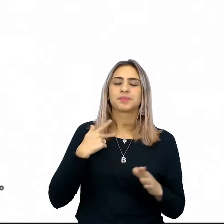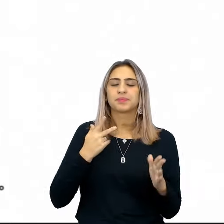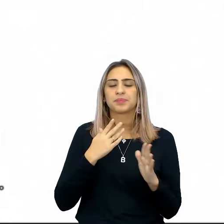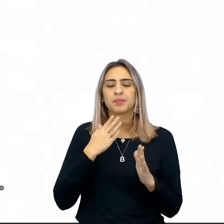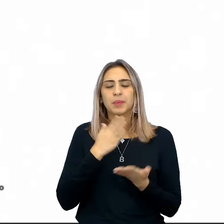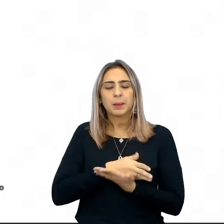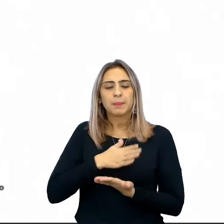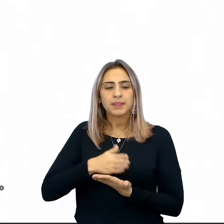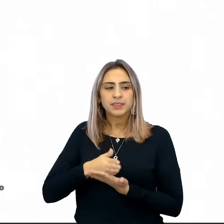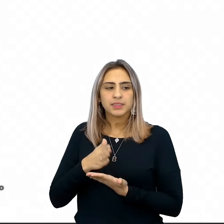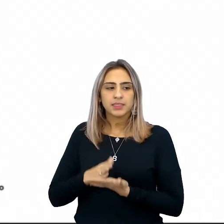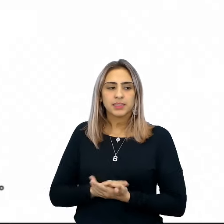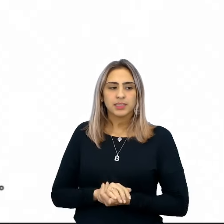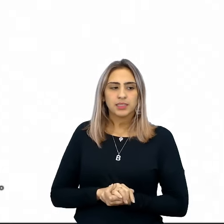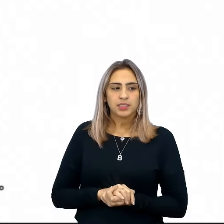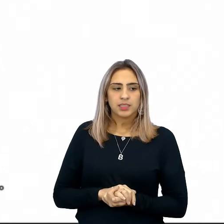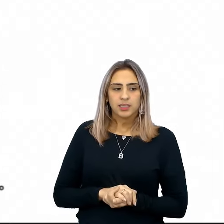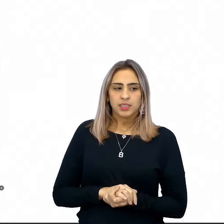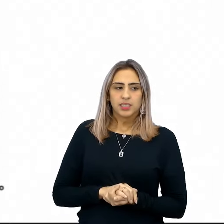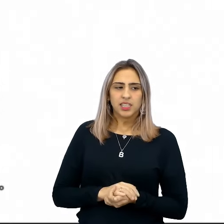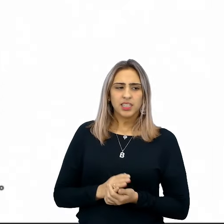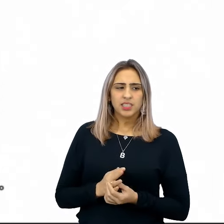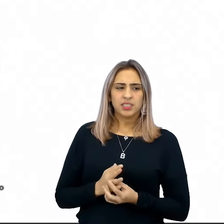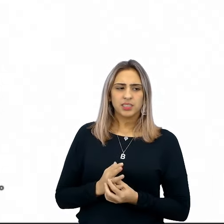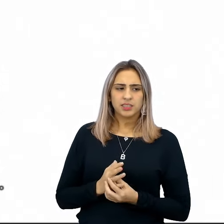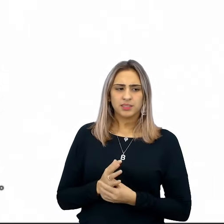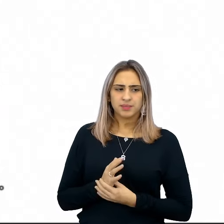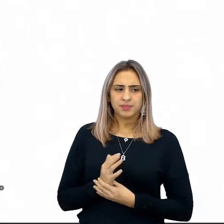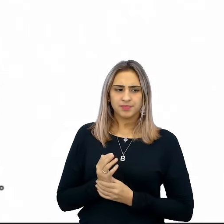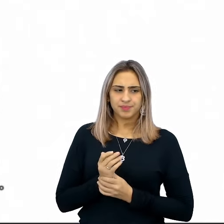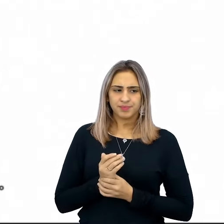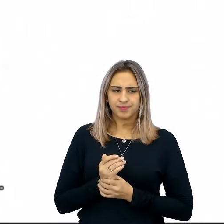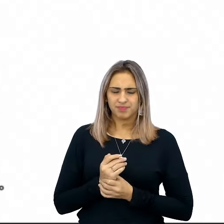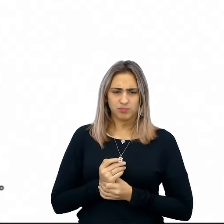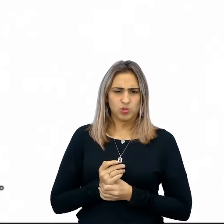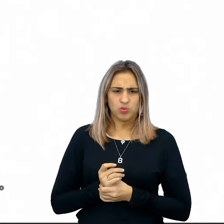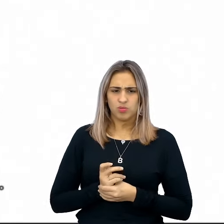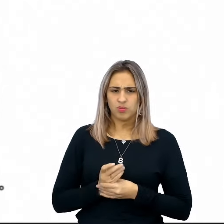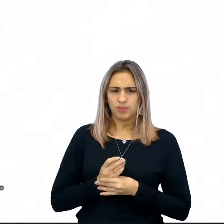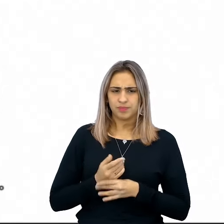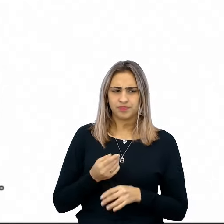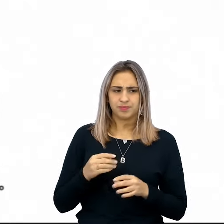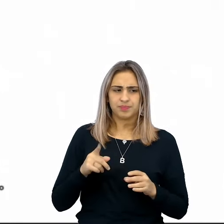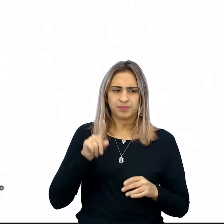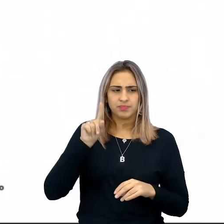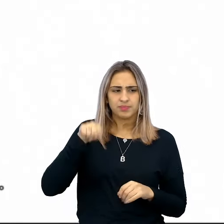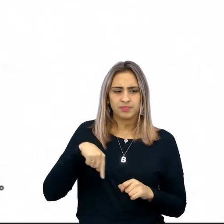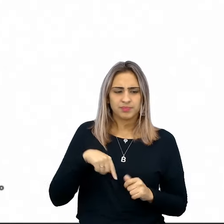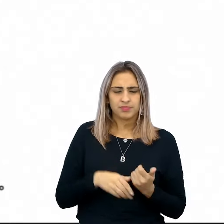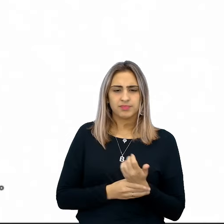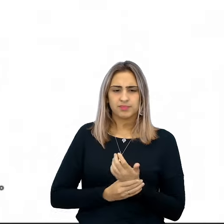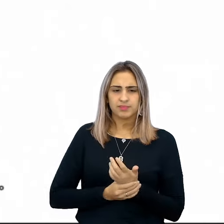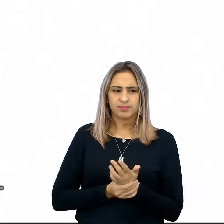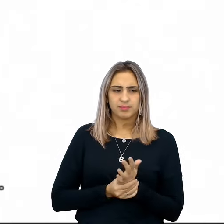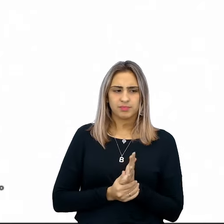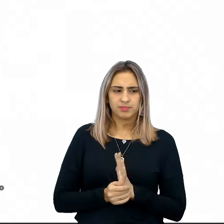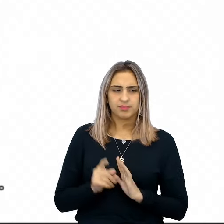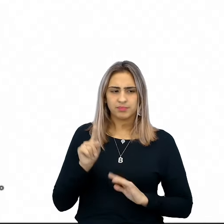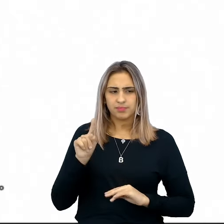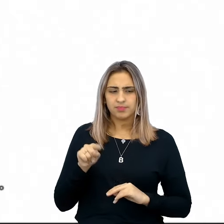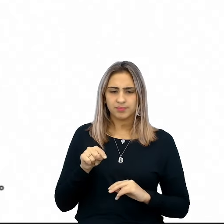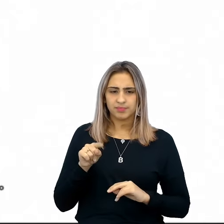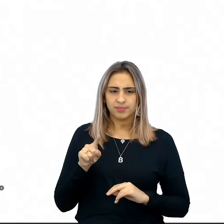parcelas e tudo mais. Então, a gente escolheu a aula 3 e 4, né, que é para